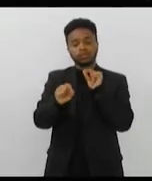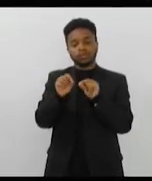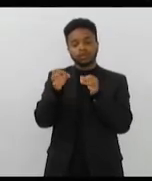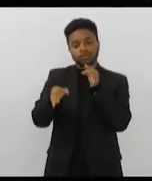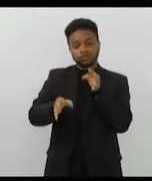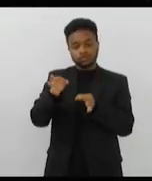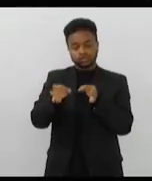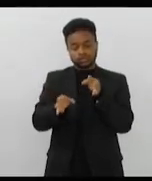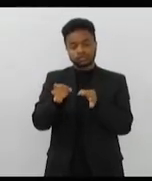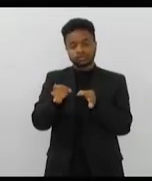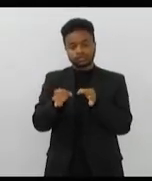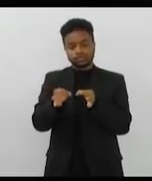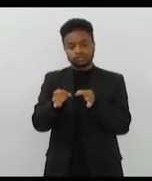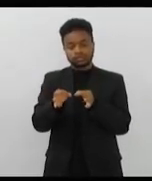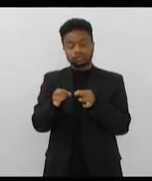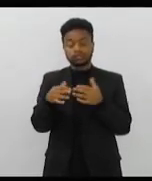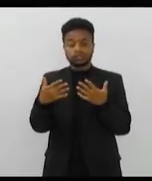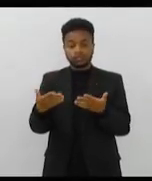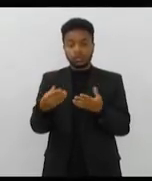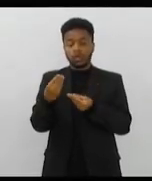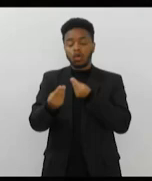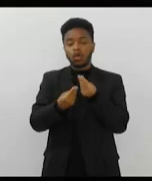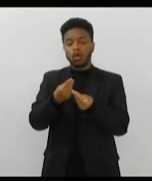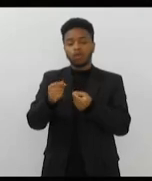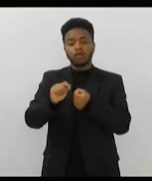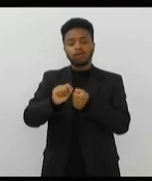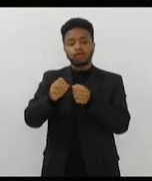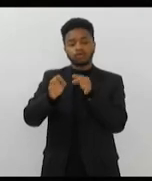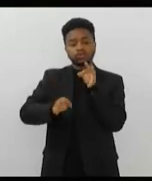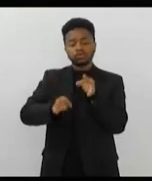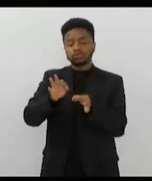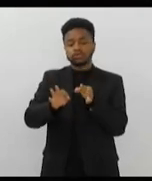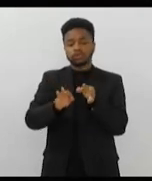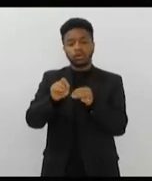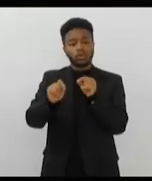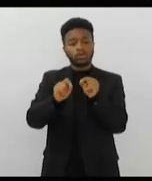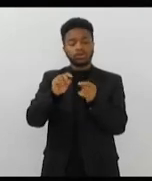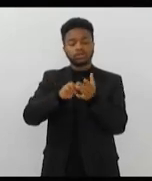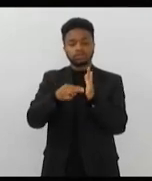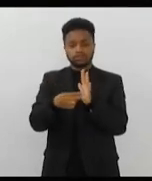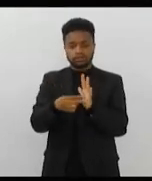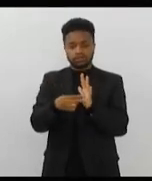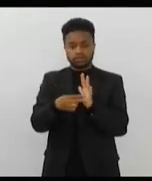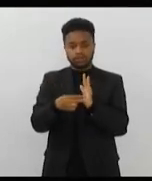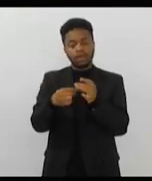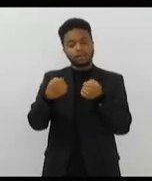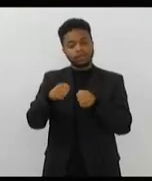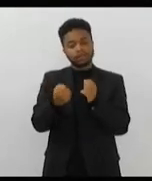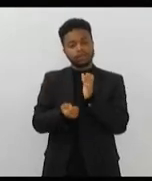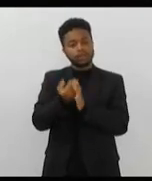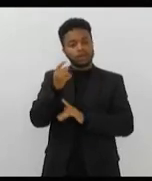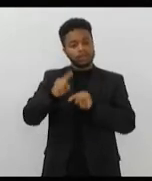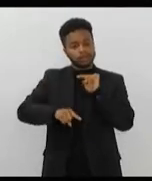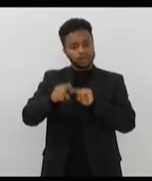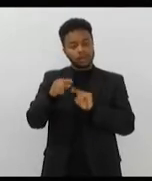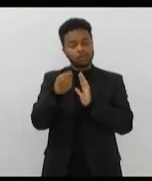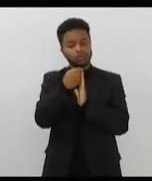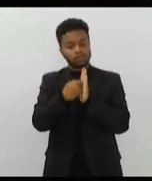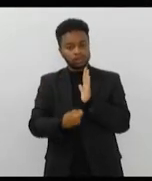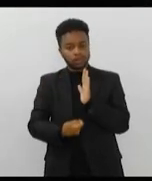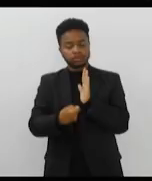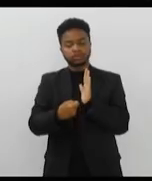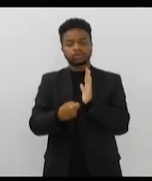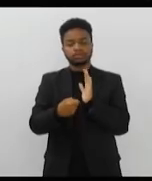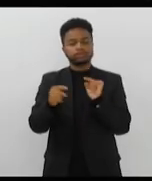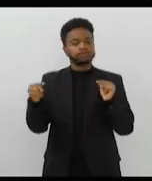justiça. E se fazer justiça é produzir textos, matérias, etc.,